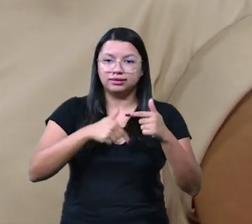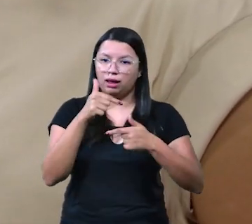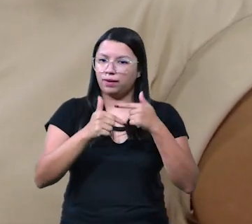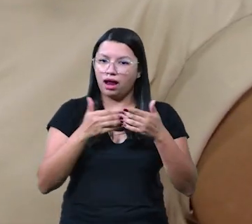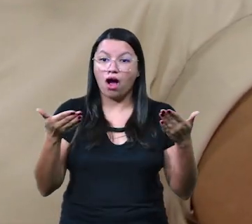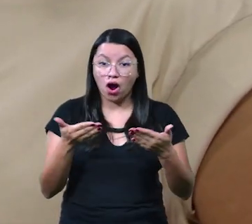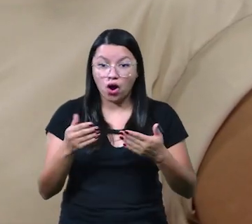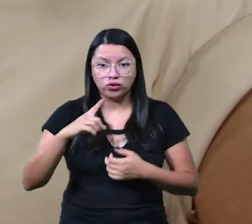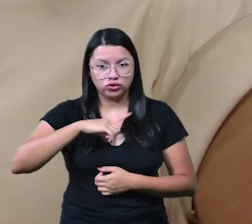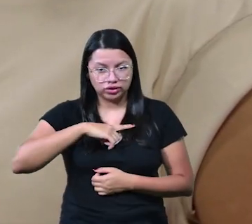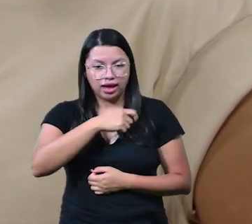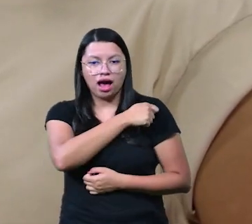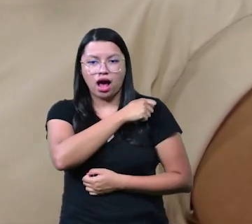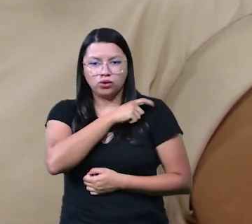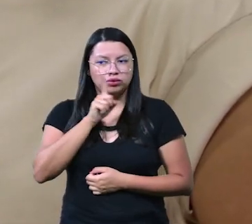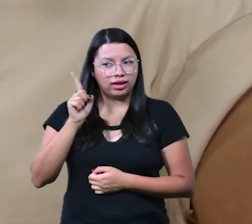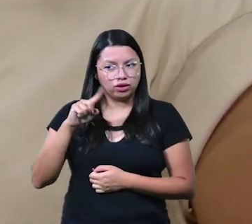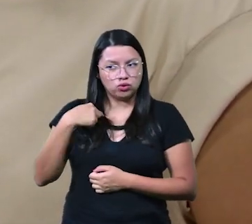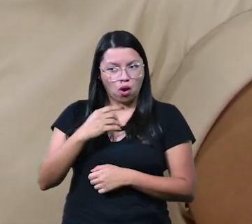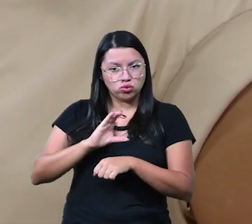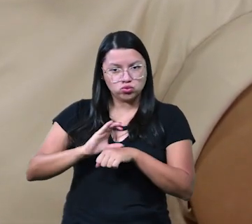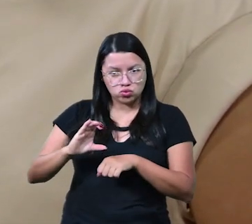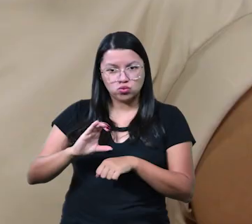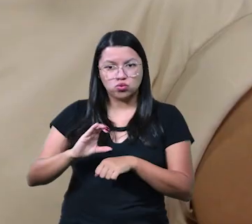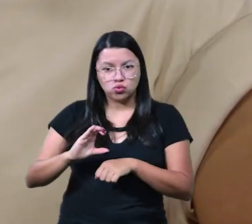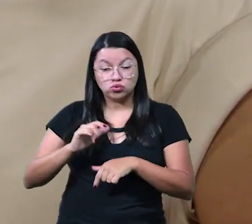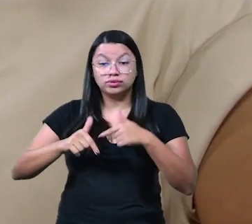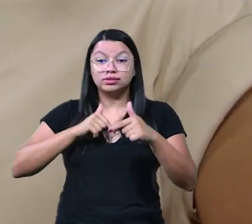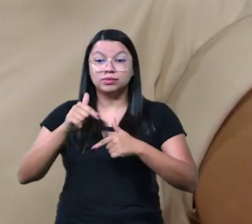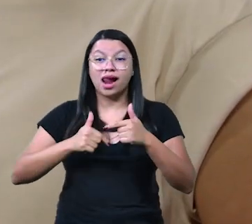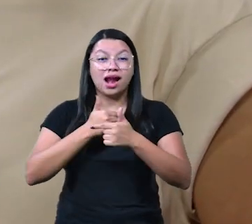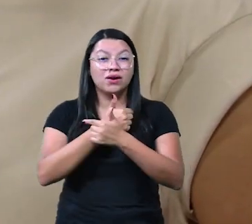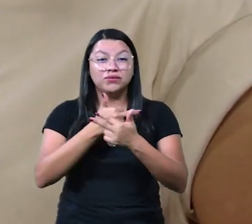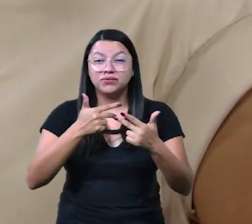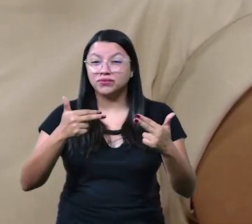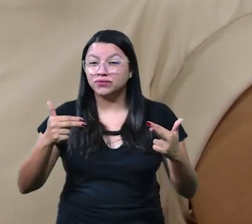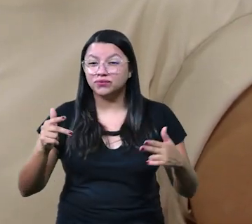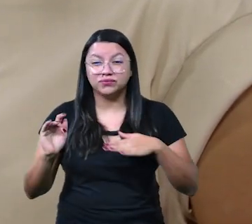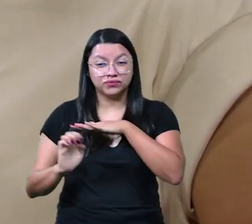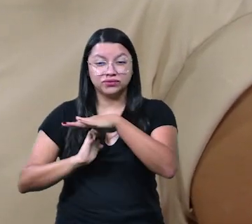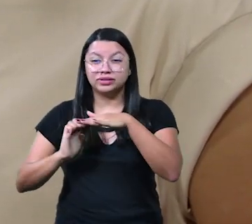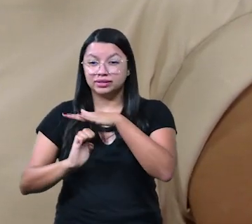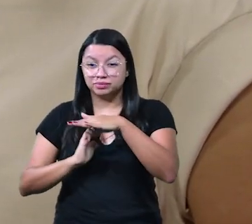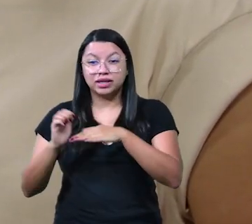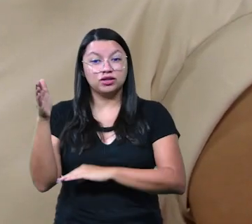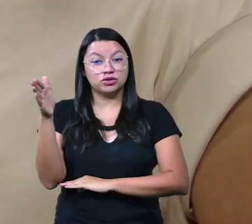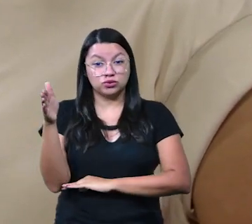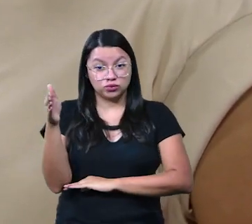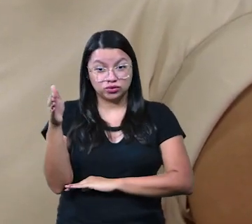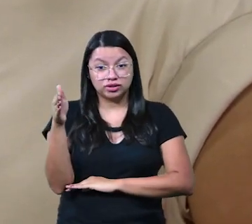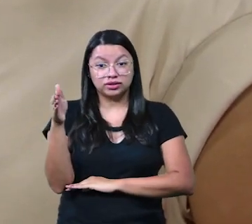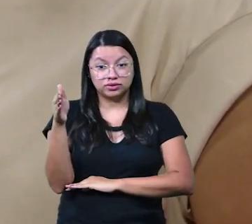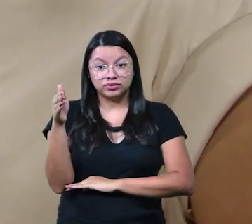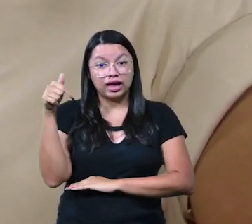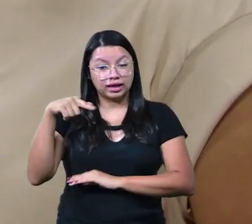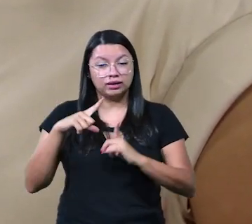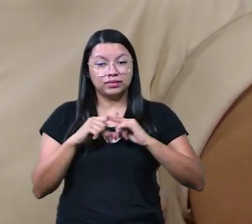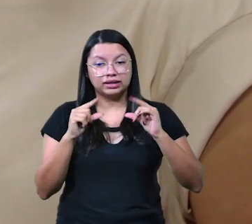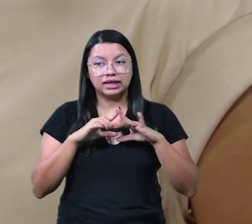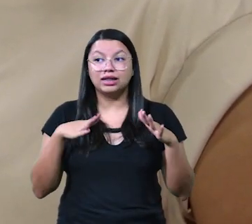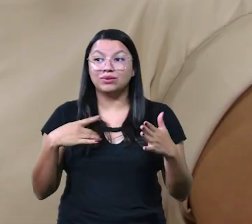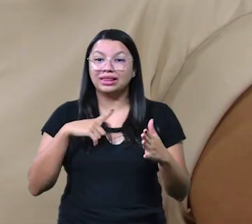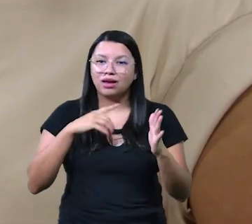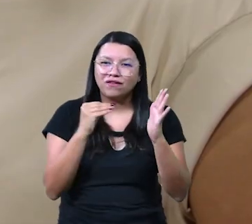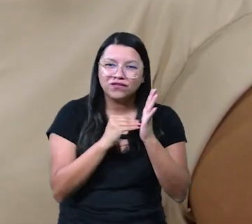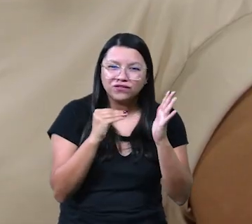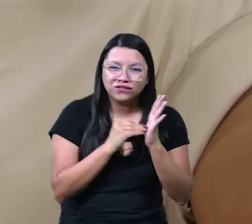tem estudantes lá do nosso curso atuando em diversos empreendimentos hoteleiros aqui de Brasília. Então, assim, existe uma carência